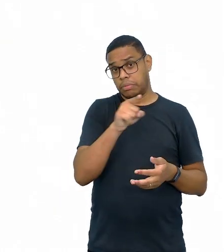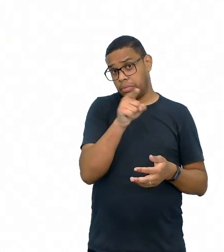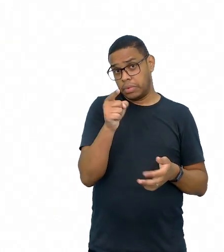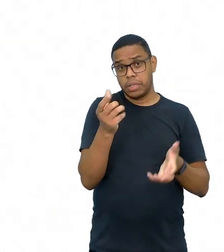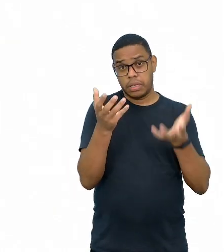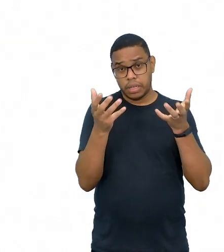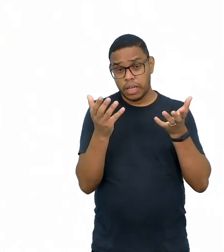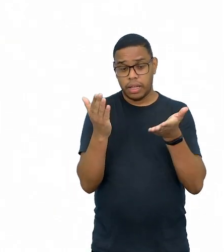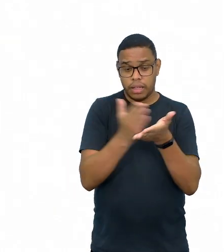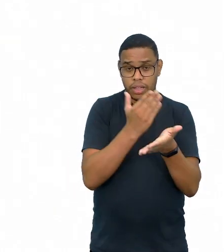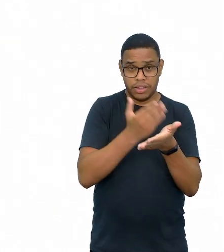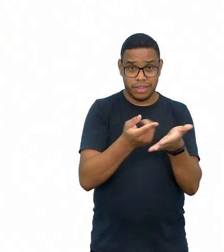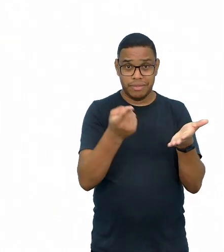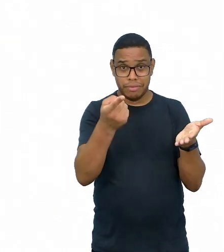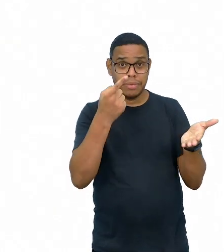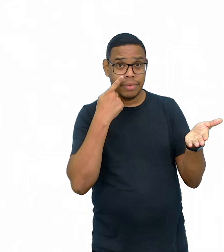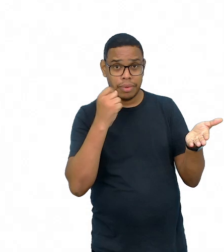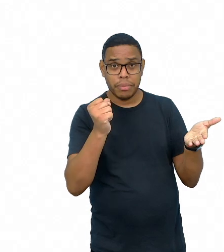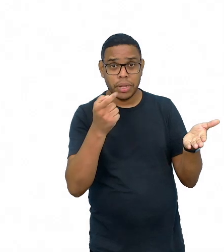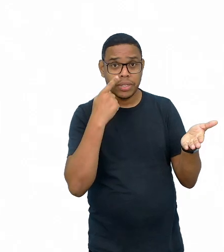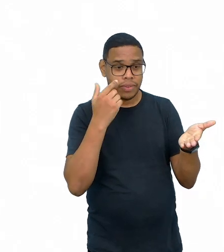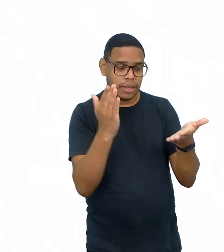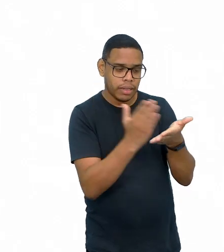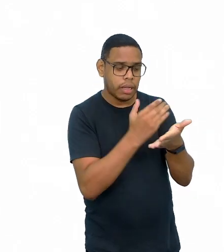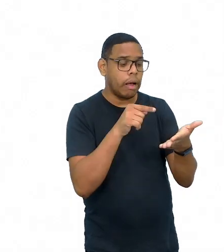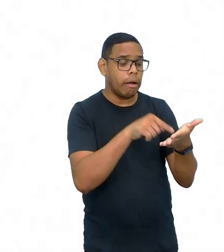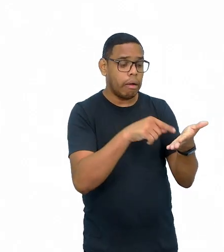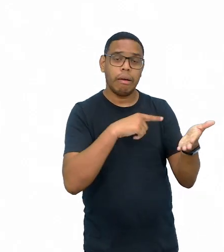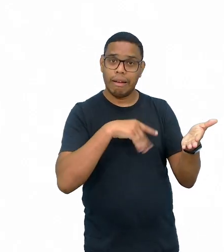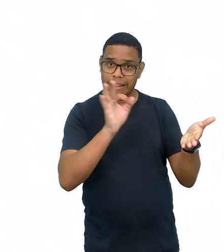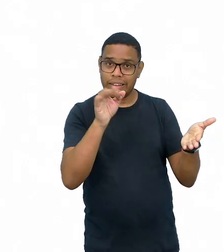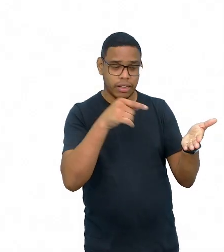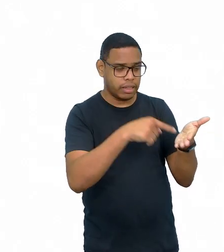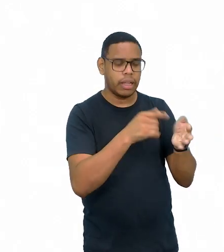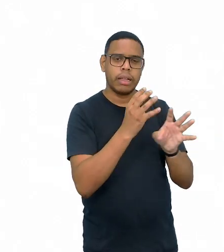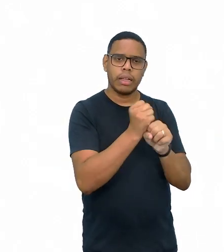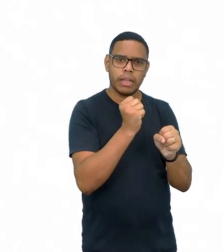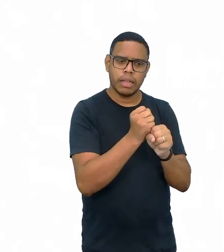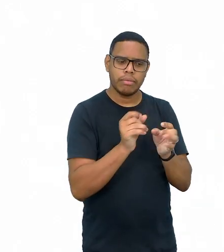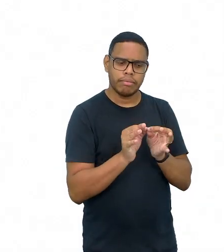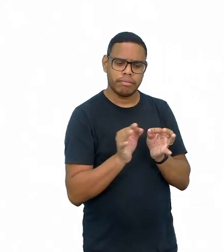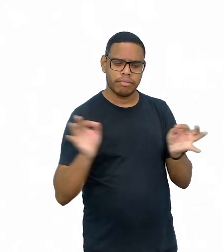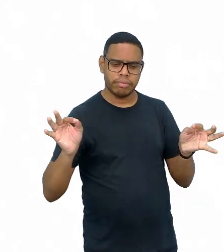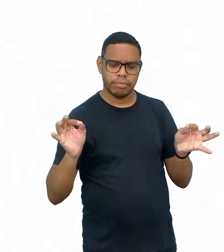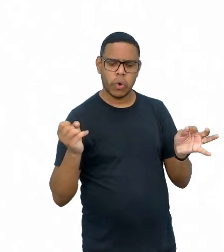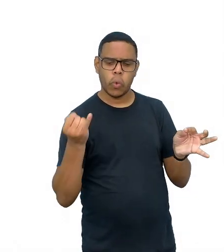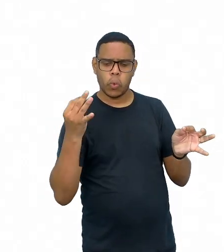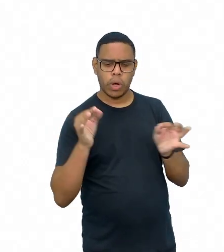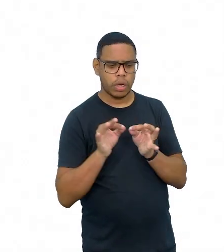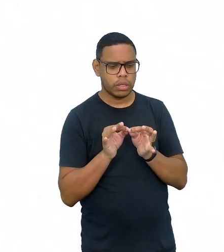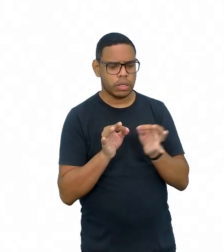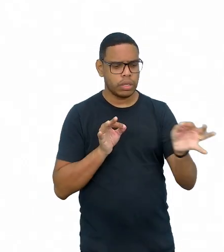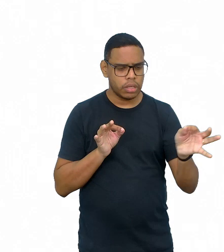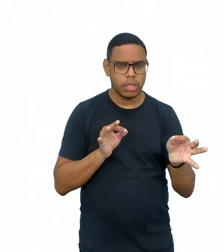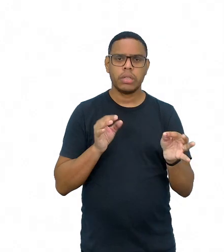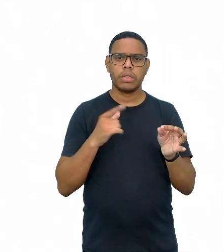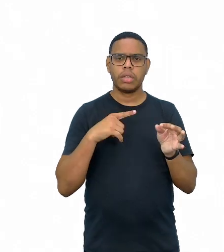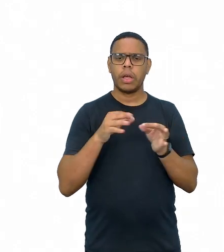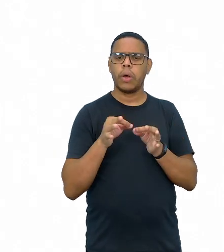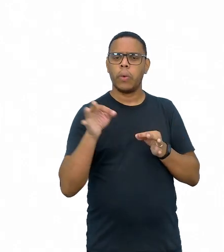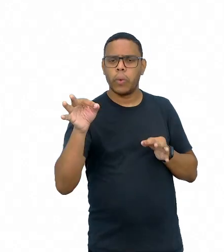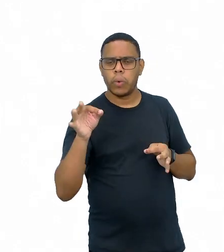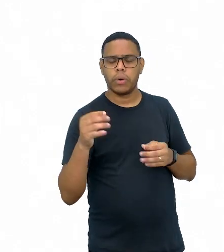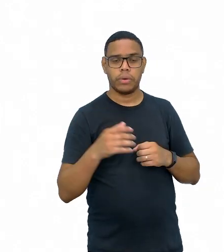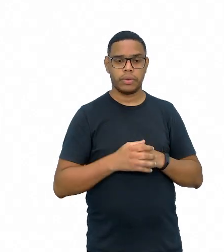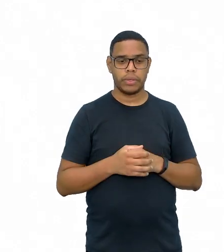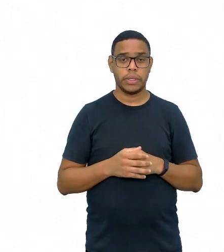estiverem folheando aí, eu tenho várias situações onde eu preciso calcular sempre uma uma distância, uma medida.